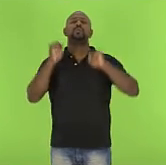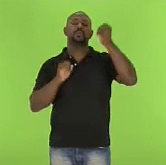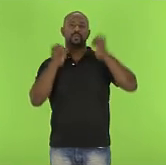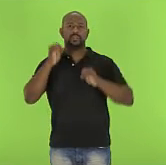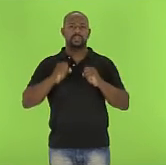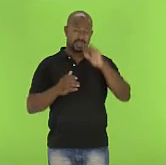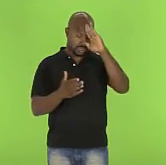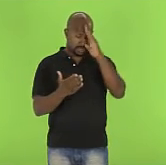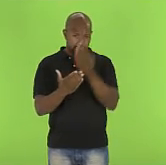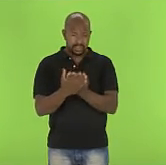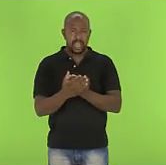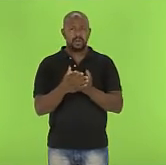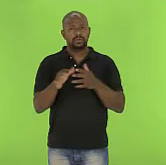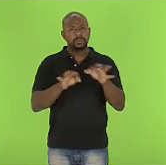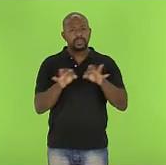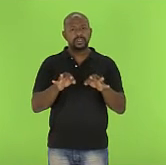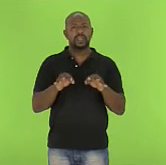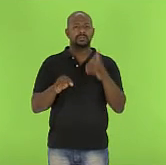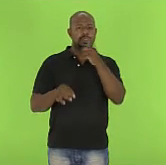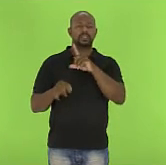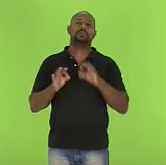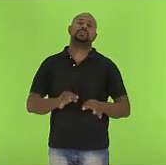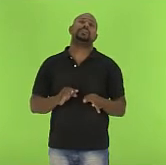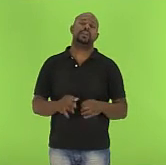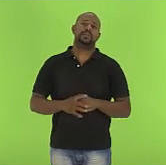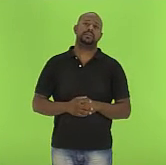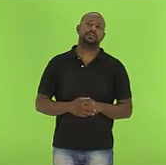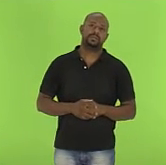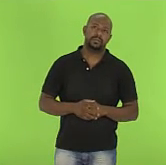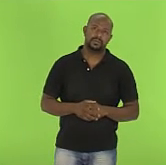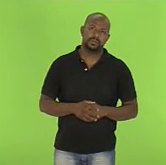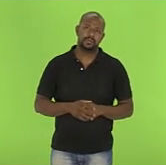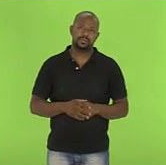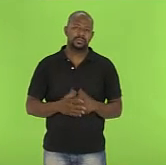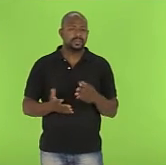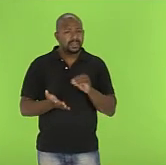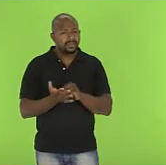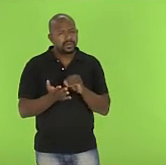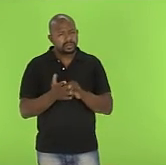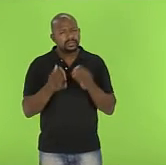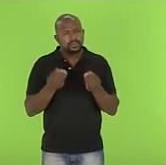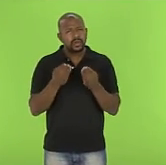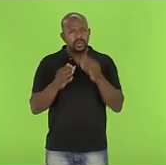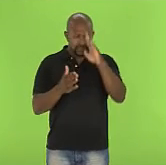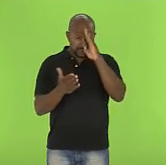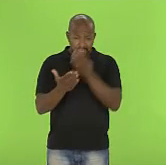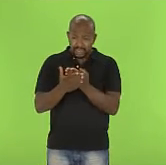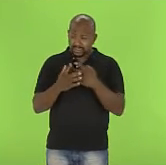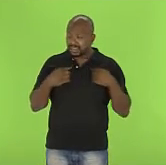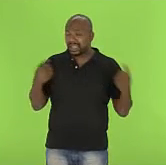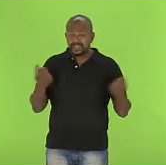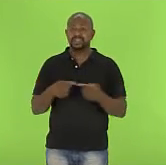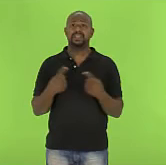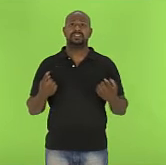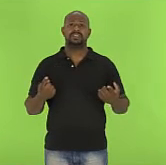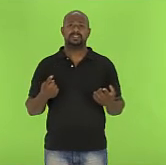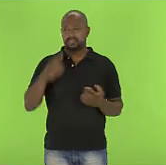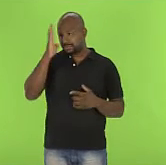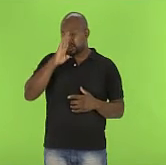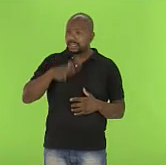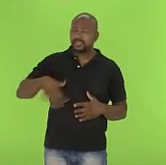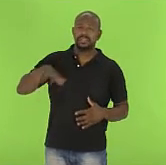suas indústrias, que acreditaram num projeto que deu certo? O que está faltando é um pouco de crença na